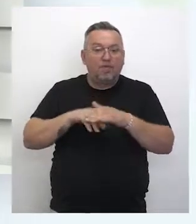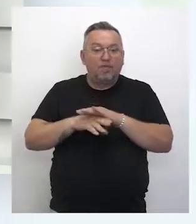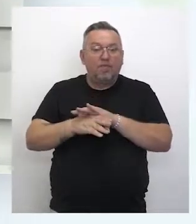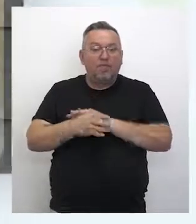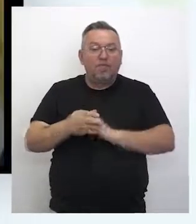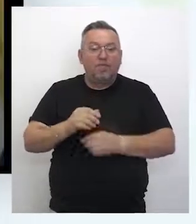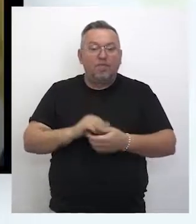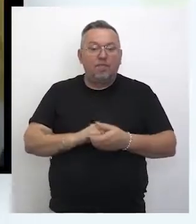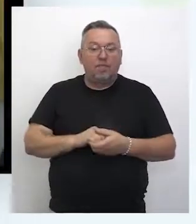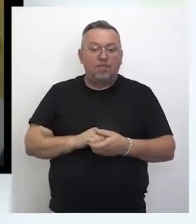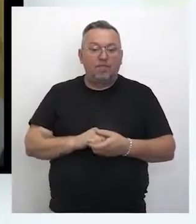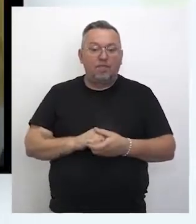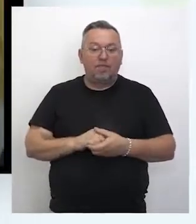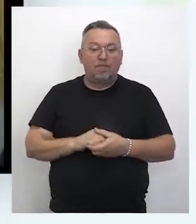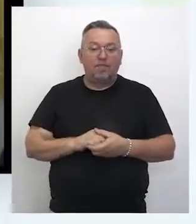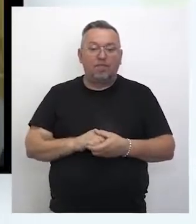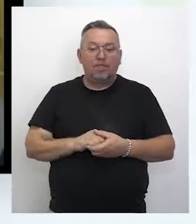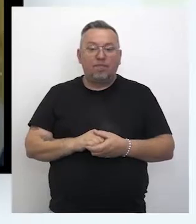tradições.